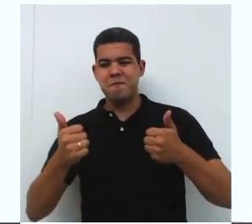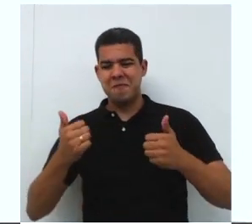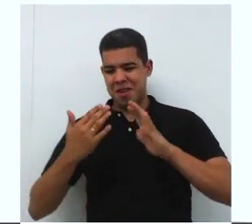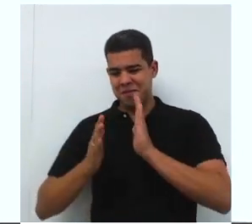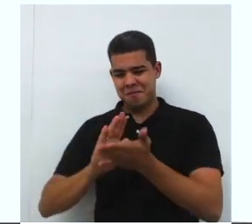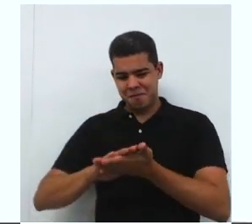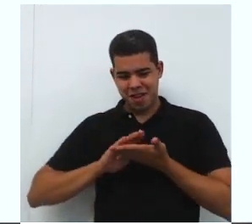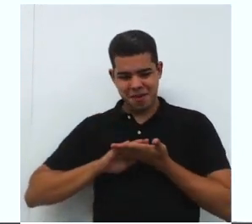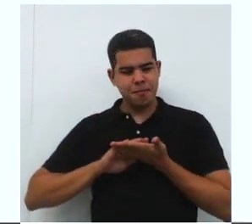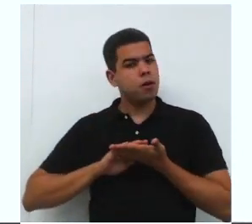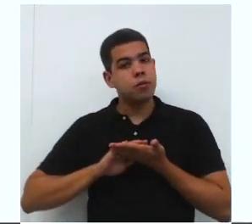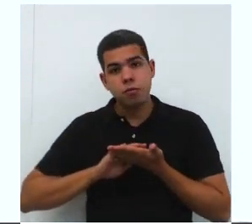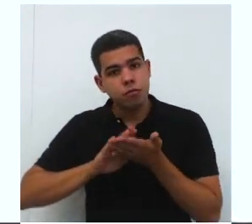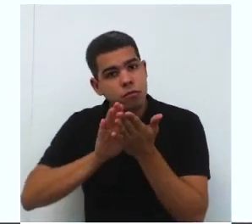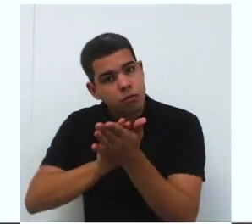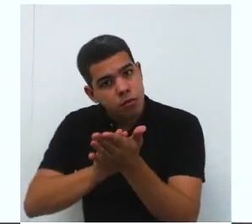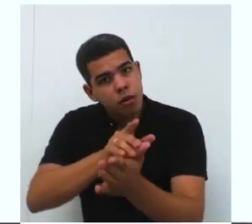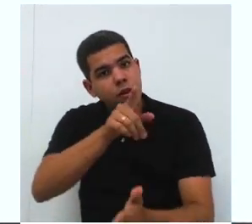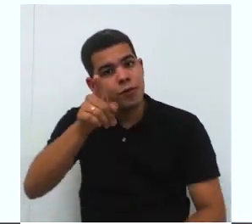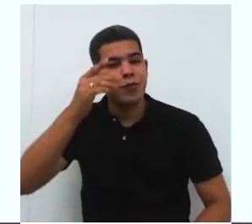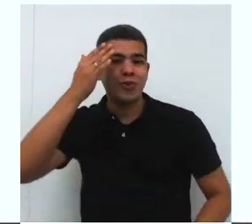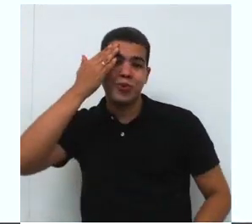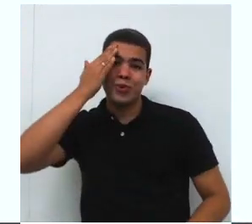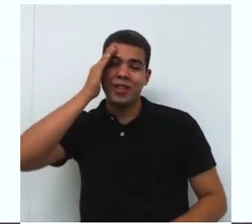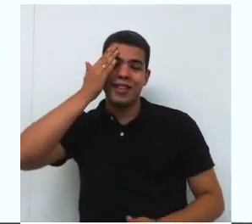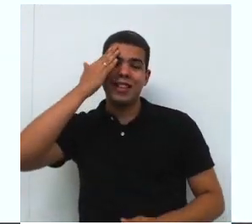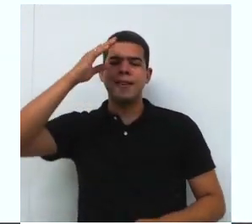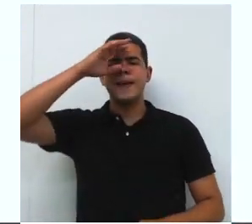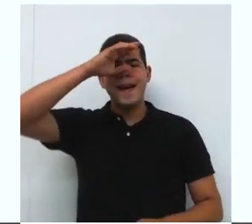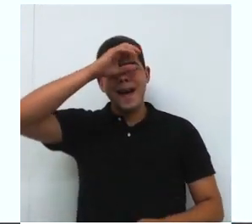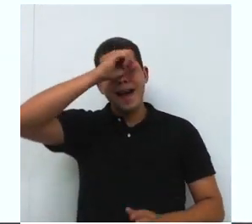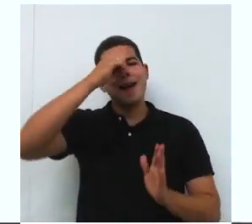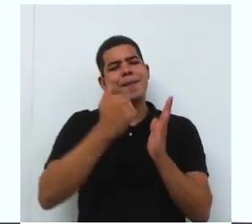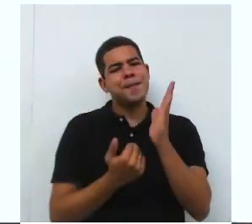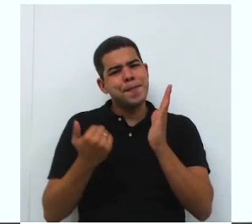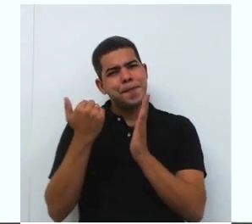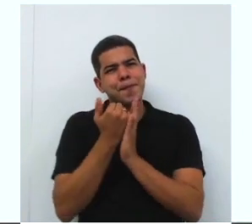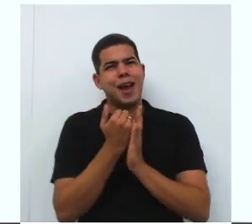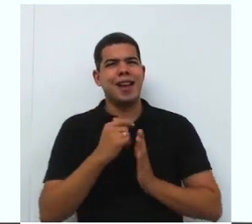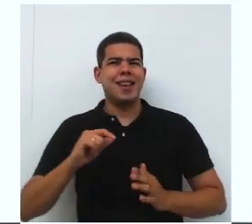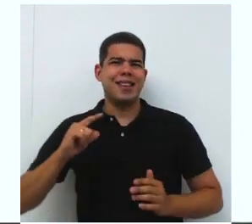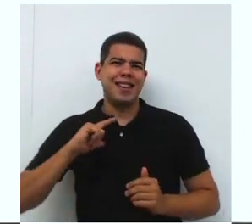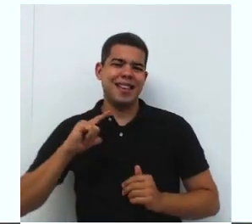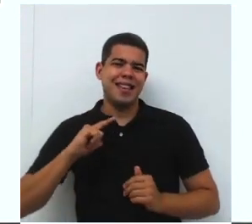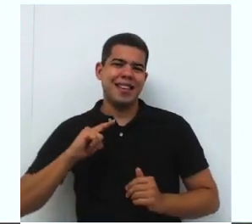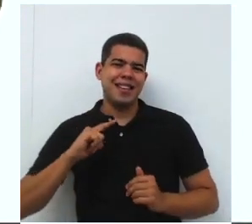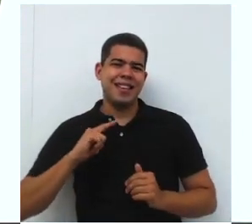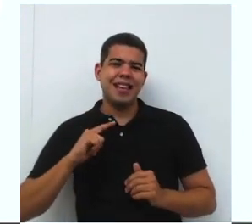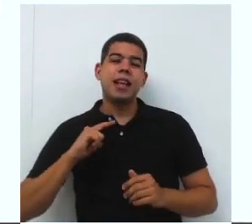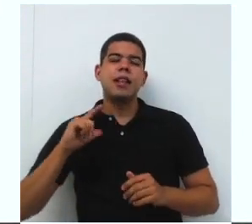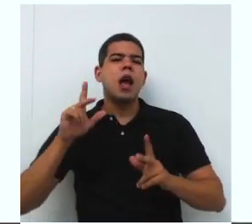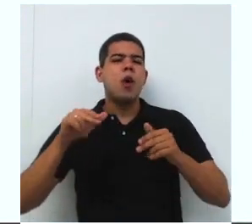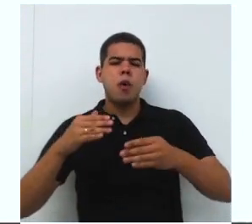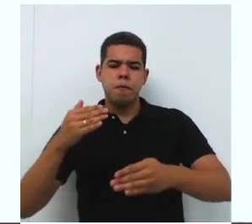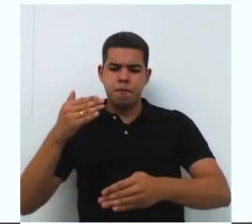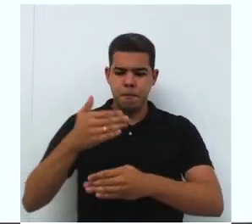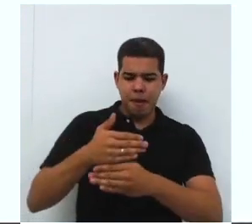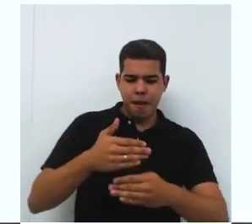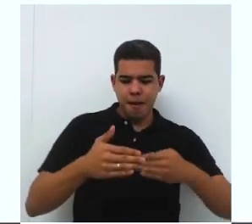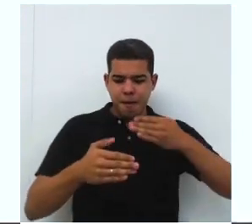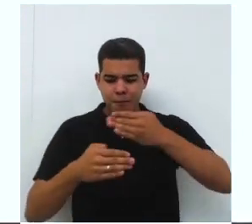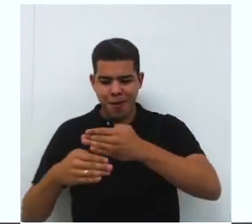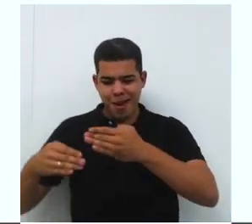de vocês, porque assim vocês o quê? Vocês aprenderam mais uma coisinha, puseram ali mais um tijolinho para